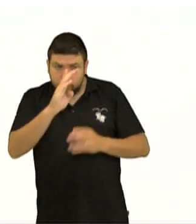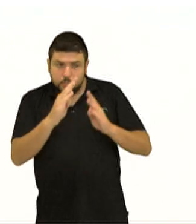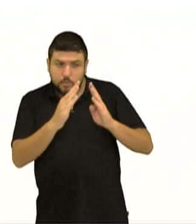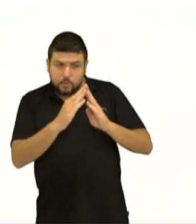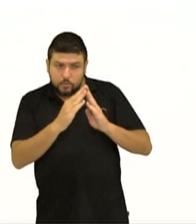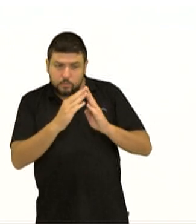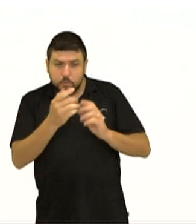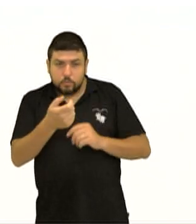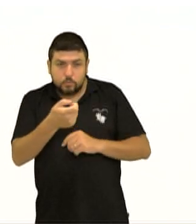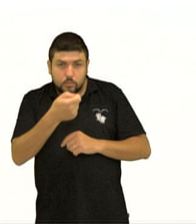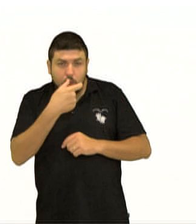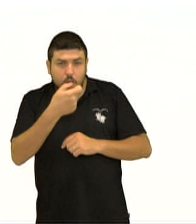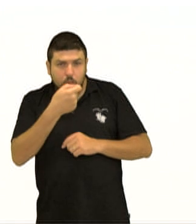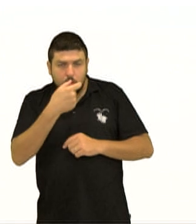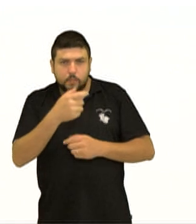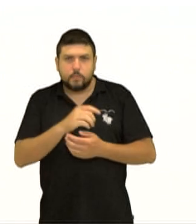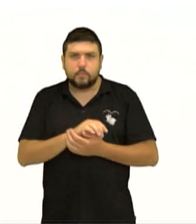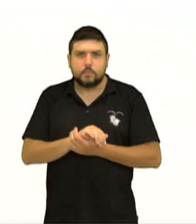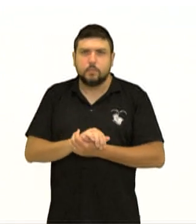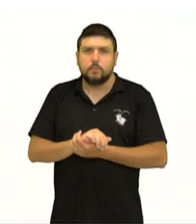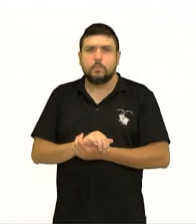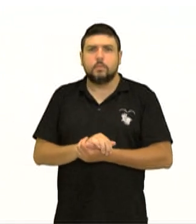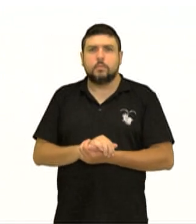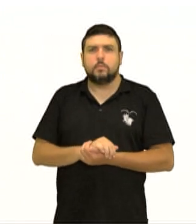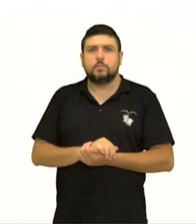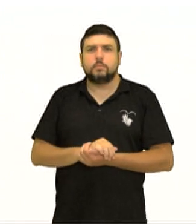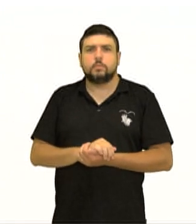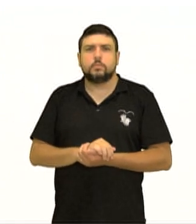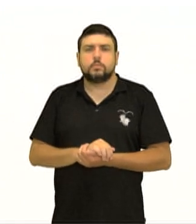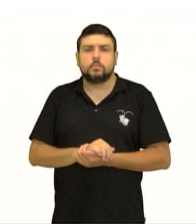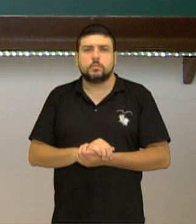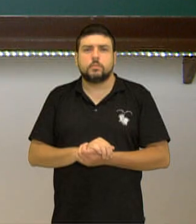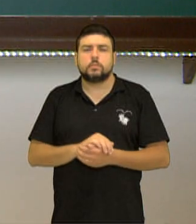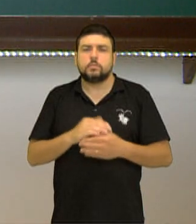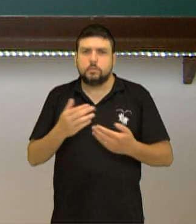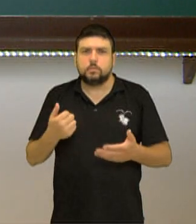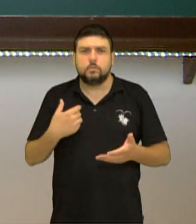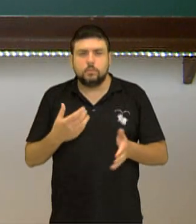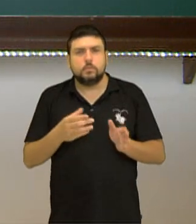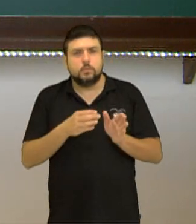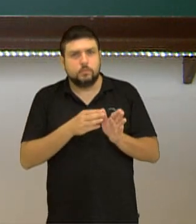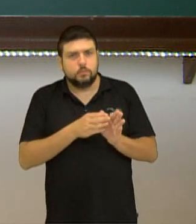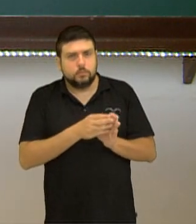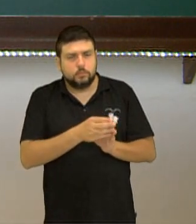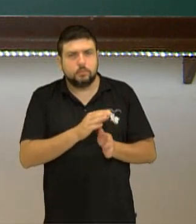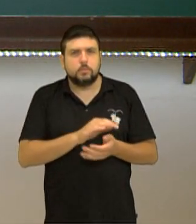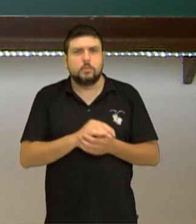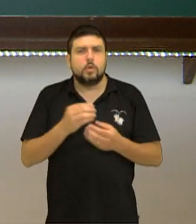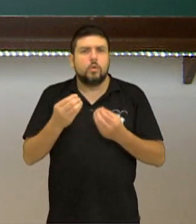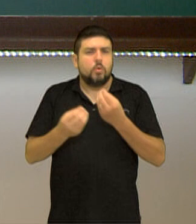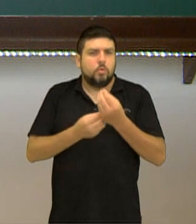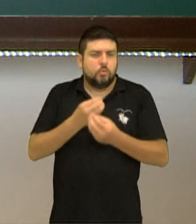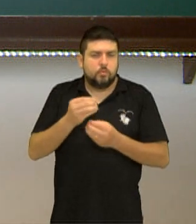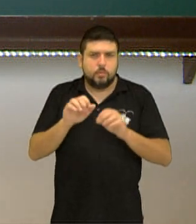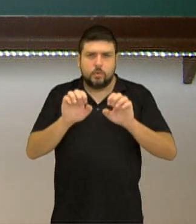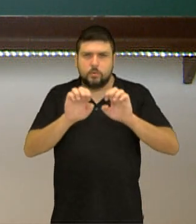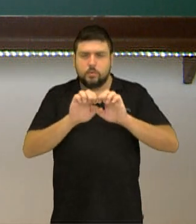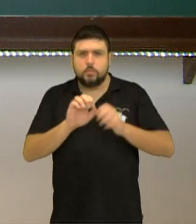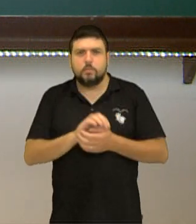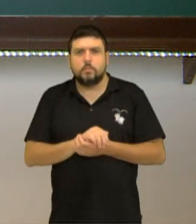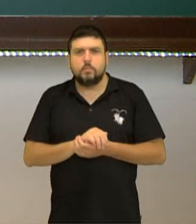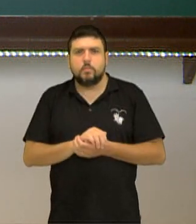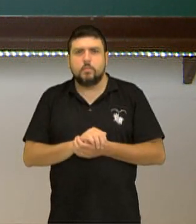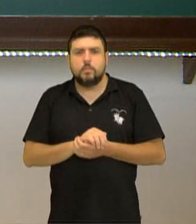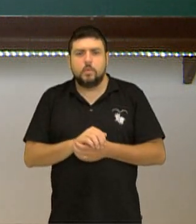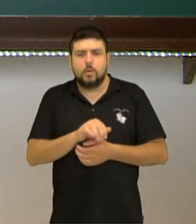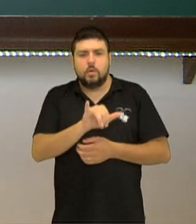tomar um remédio, tá ok? Então ele deu um conselho. Reparem aqui como é que ficou na estrutura. Eu tenho o sujeito